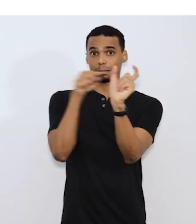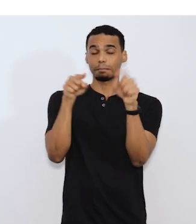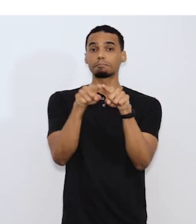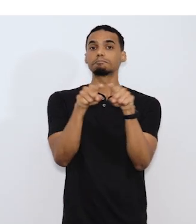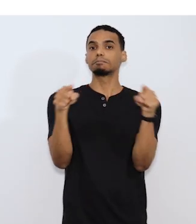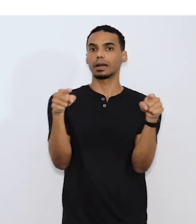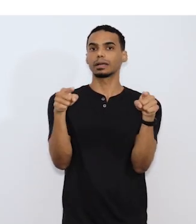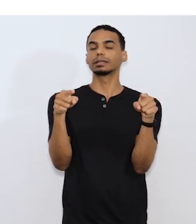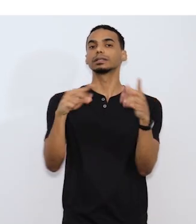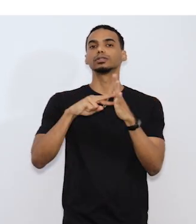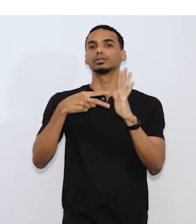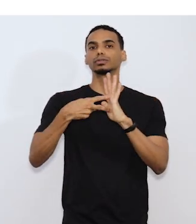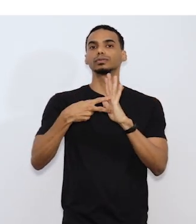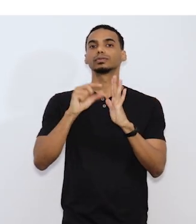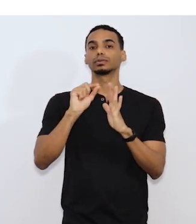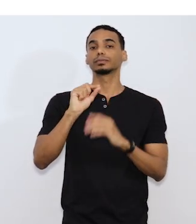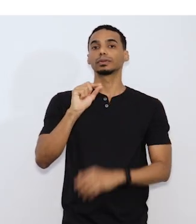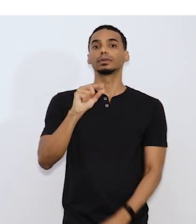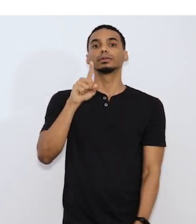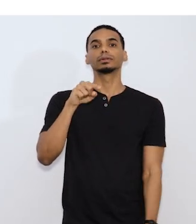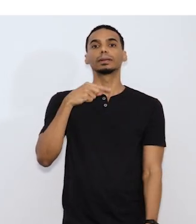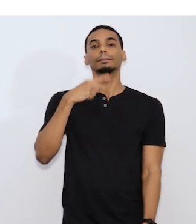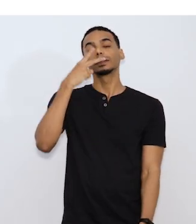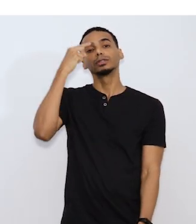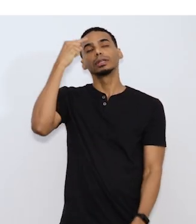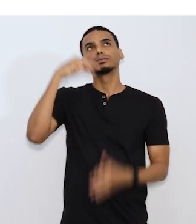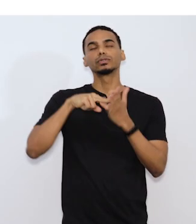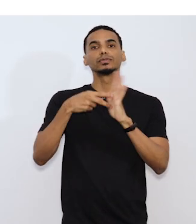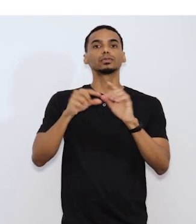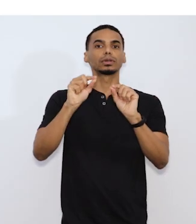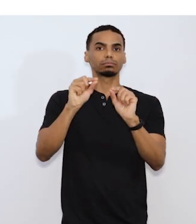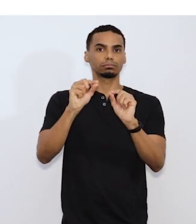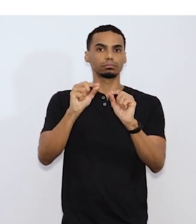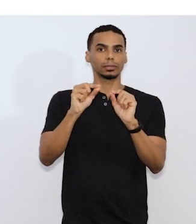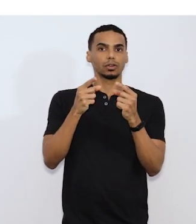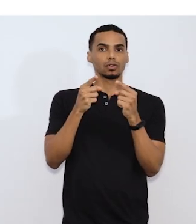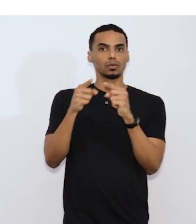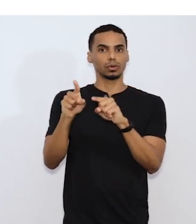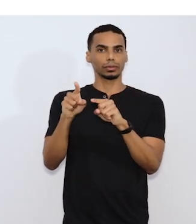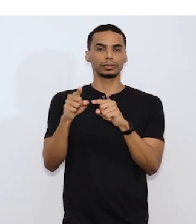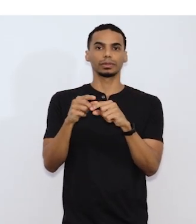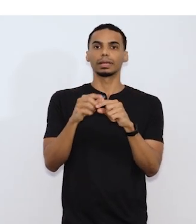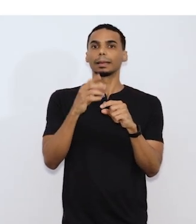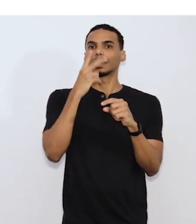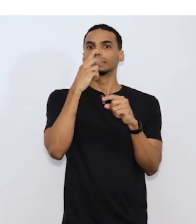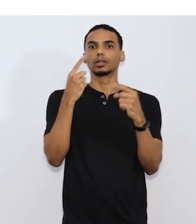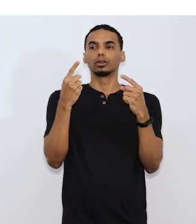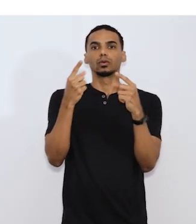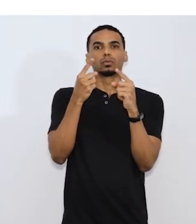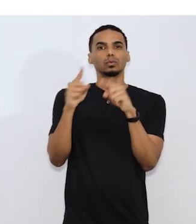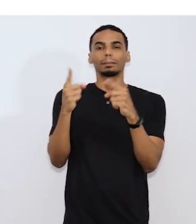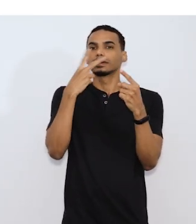mas, traduz e introduz uma ideia de quê? De oposição, ou seja, ideias